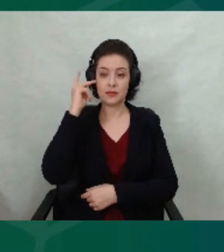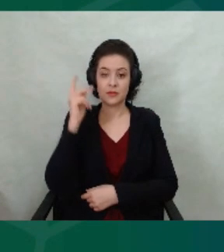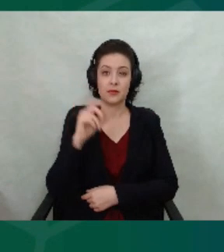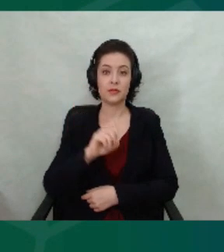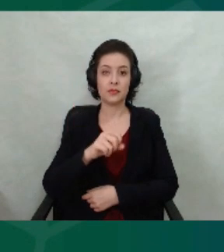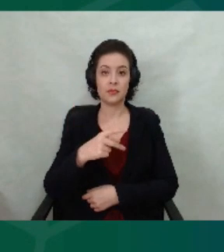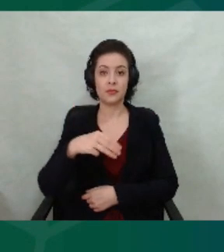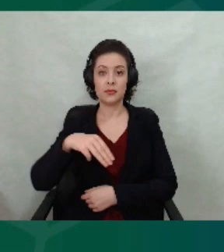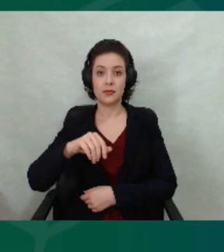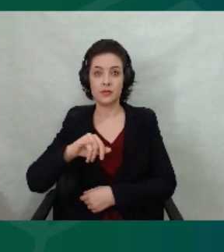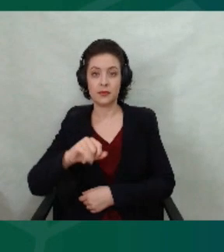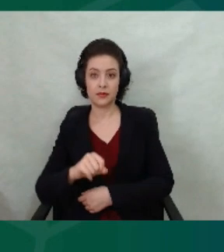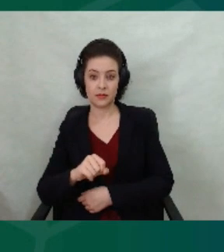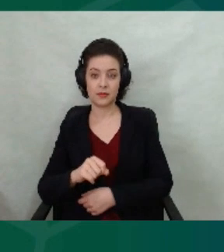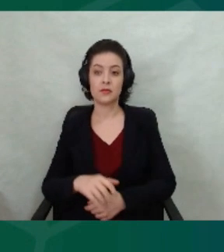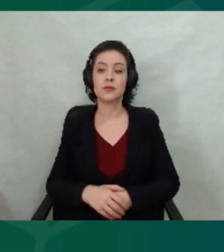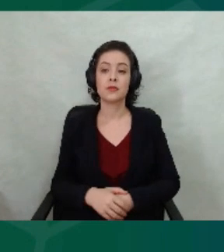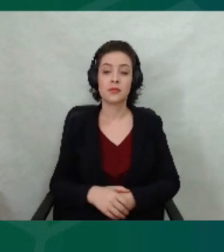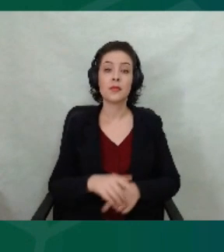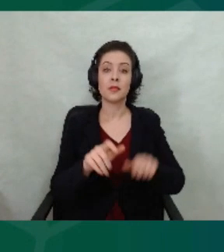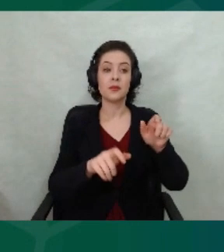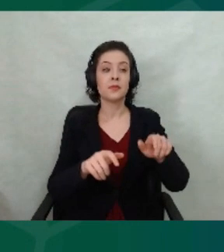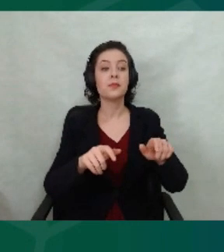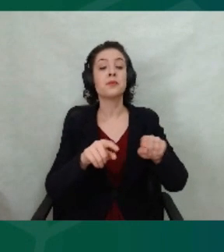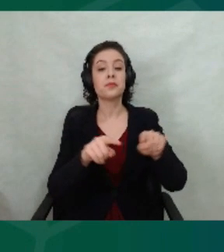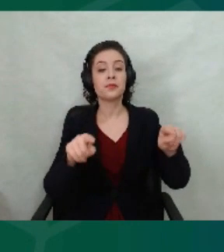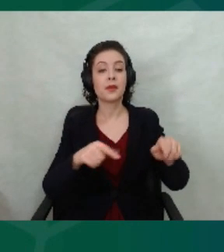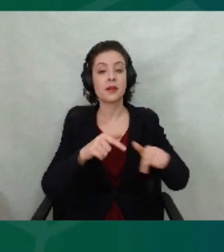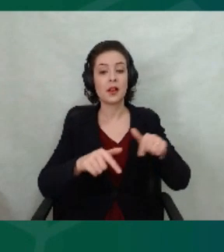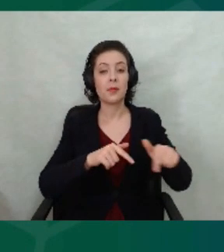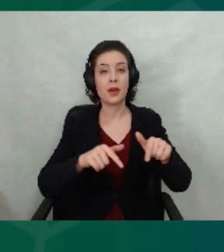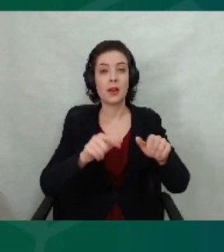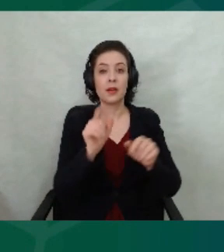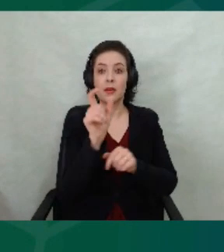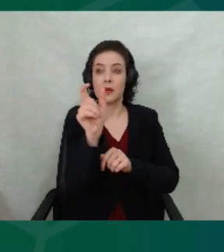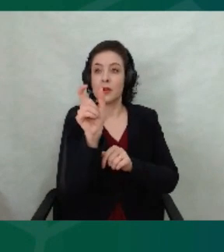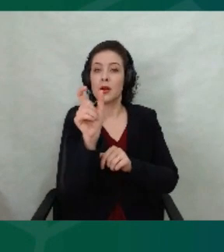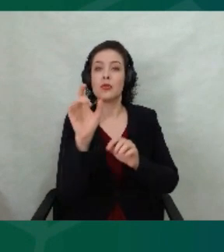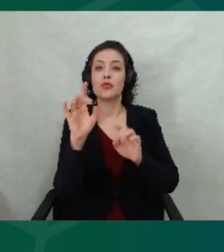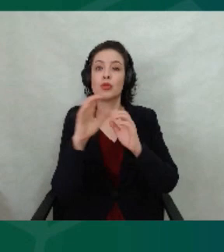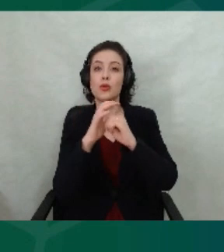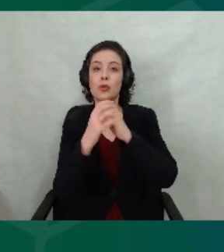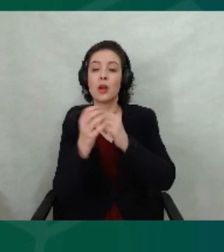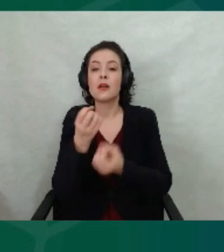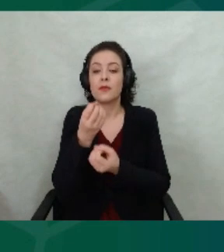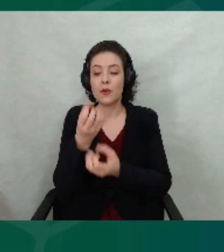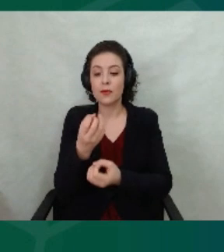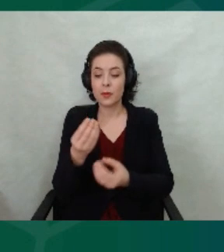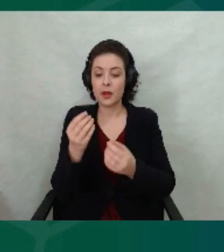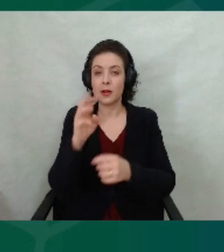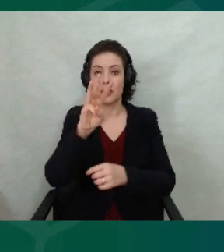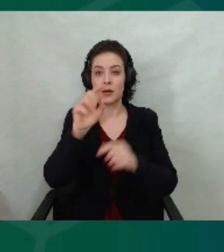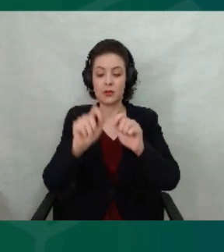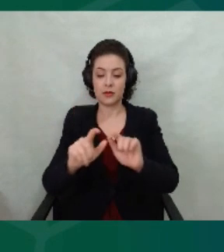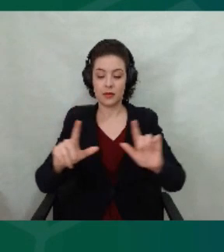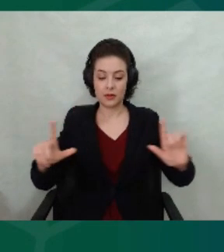portal do trabalho, onde a gente traz uma aba apenas para o coronavírus, e lá algumas informações, tanto para a comunidade